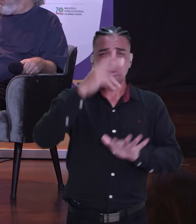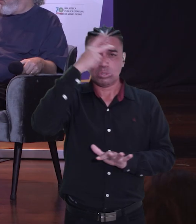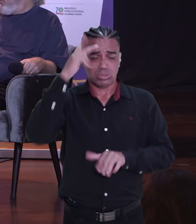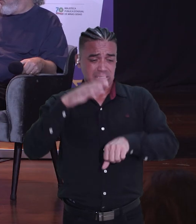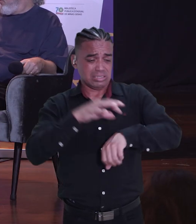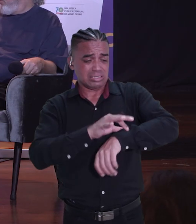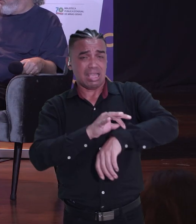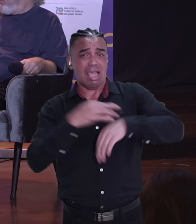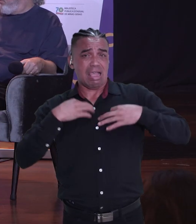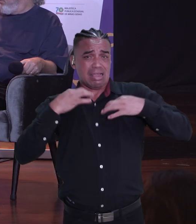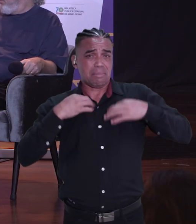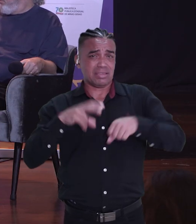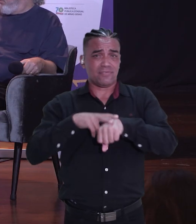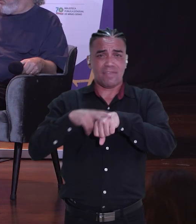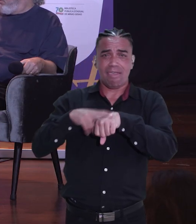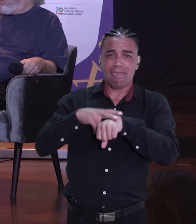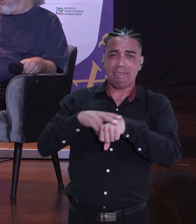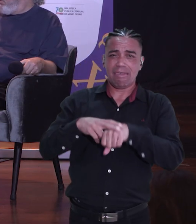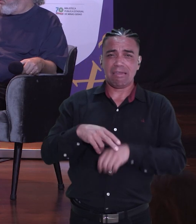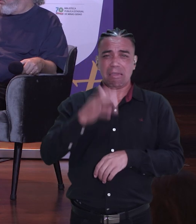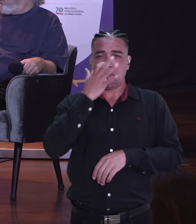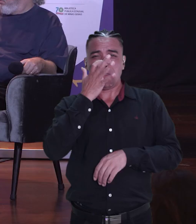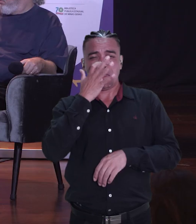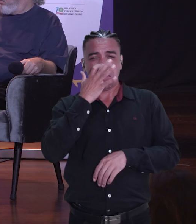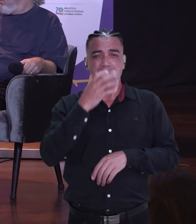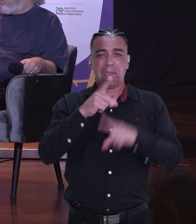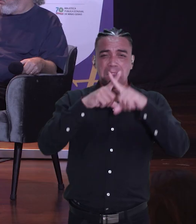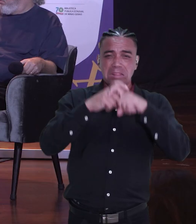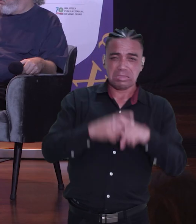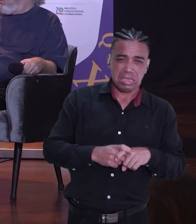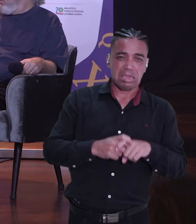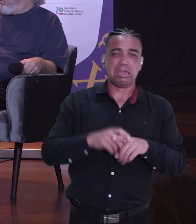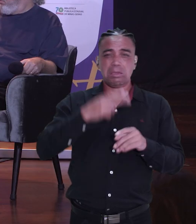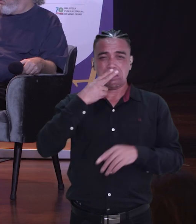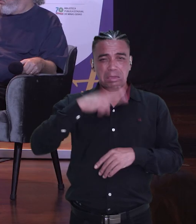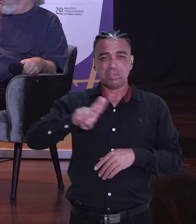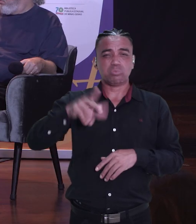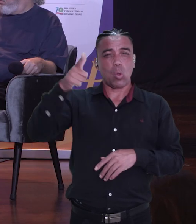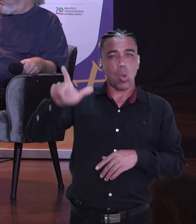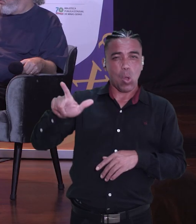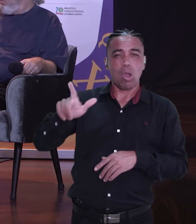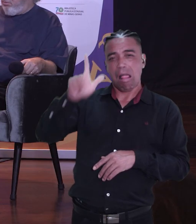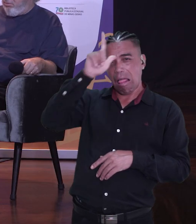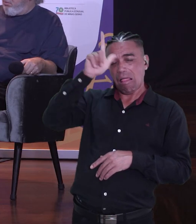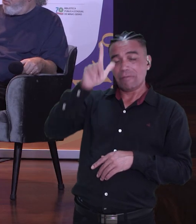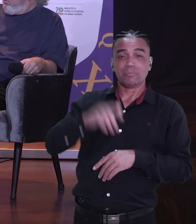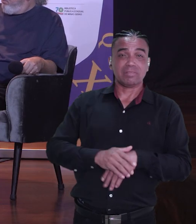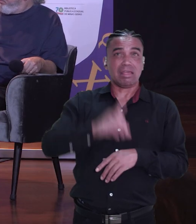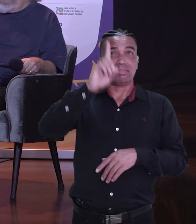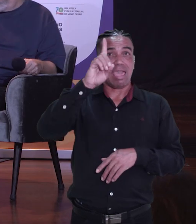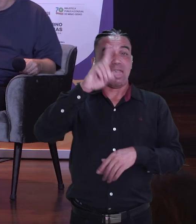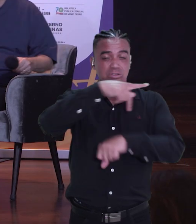né, todo mundo, sabe, admirando o fascismo do Mussolini, o nazismo do Hitler, né, aquela coisa de Deus, pátria e